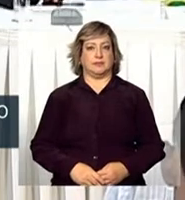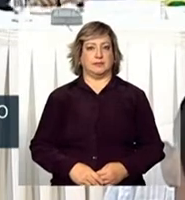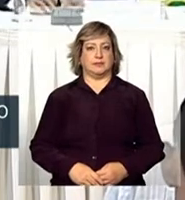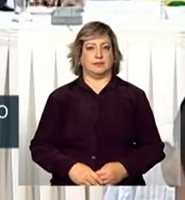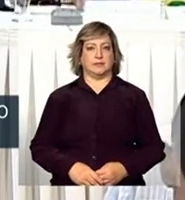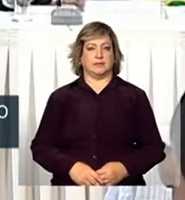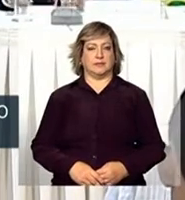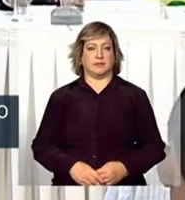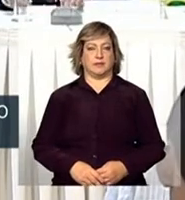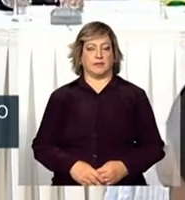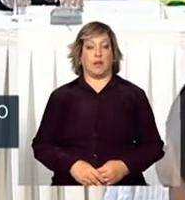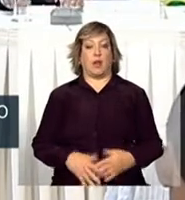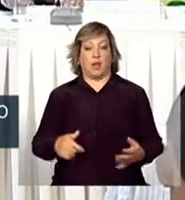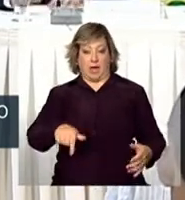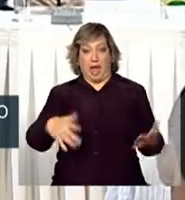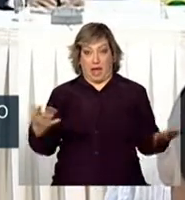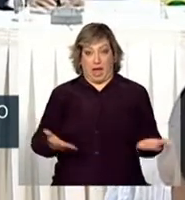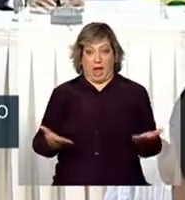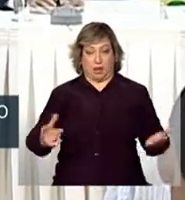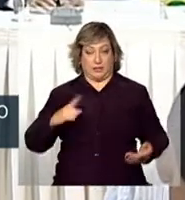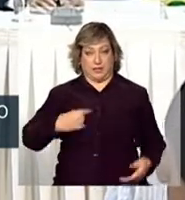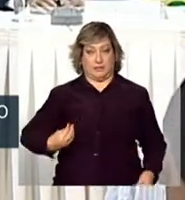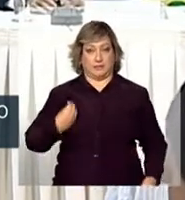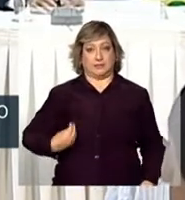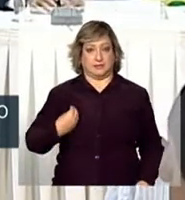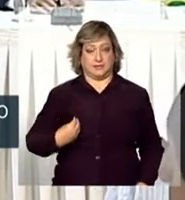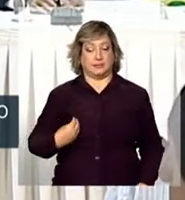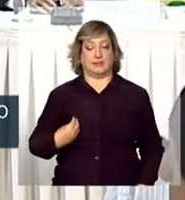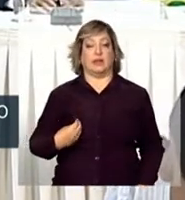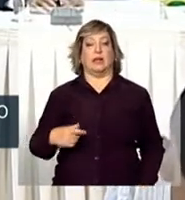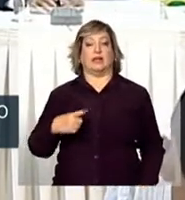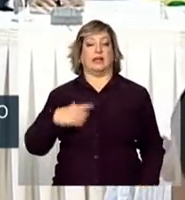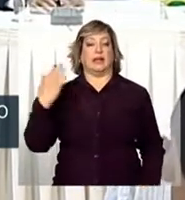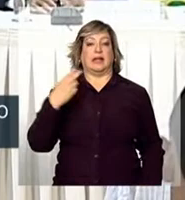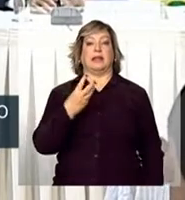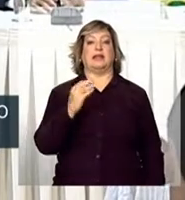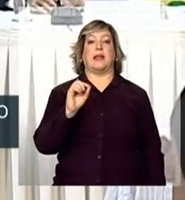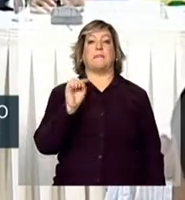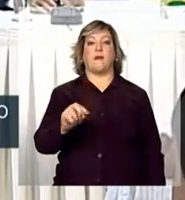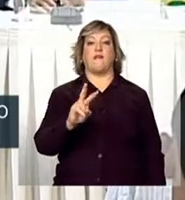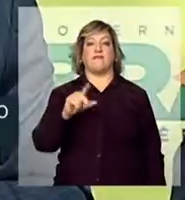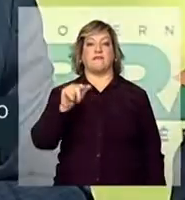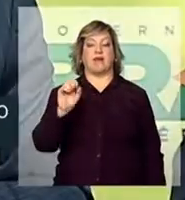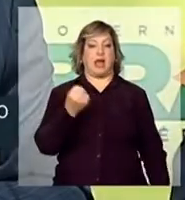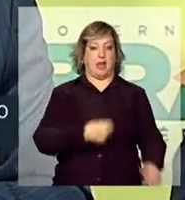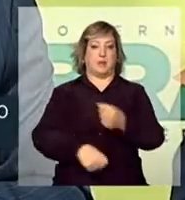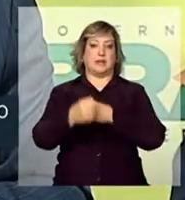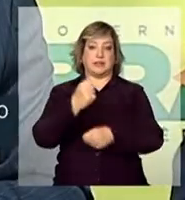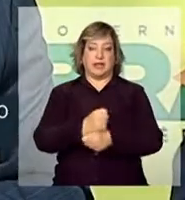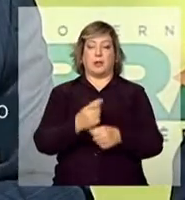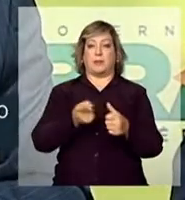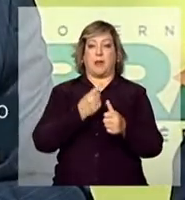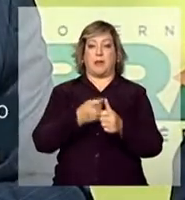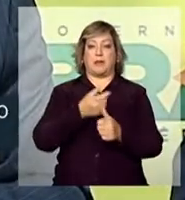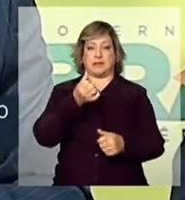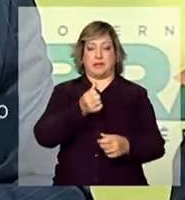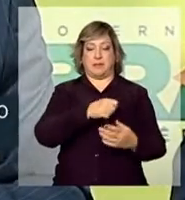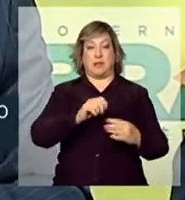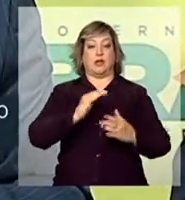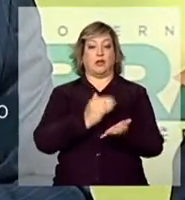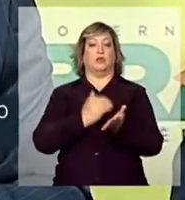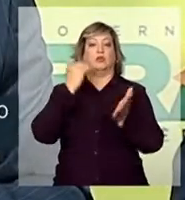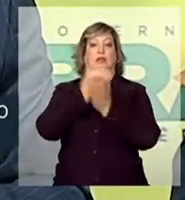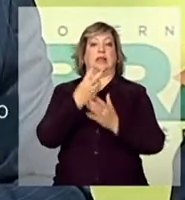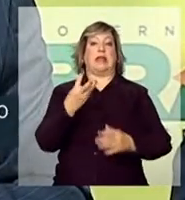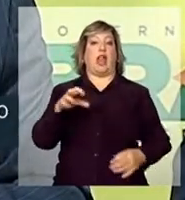e essa é o de agora que tá no aro é nós temos 30 mil vagas o ano passado pelo semestre Subimos para